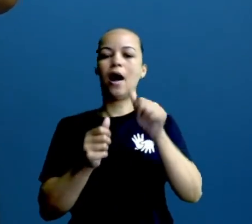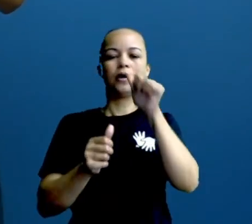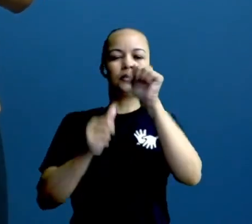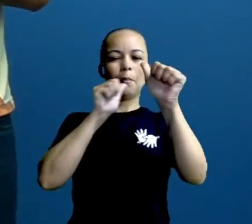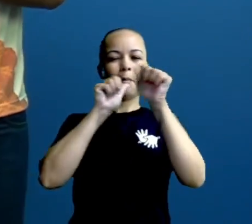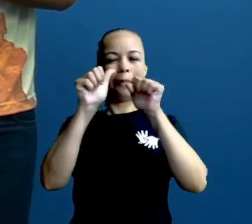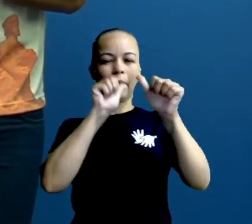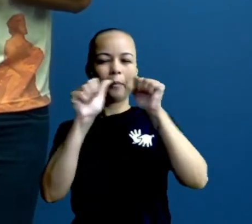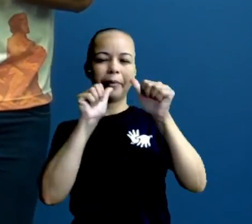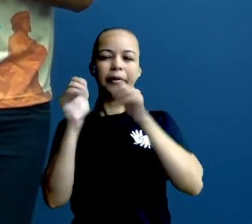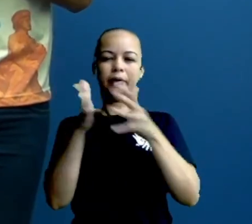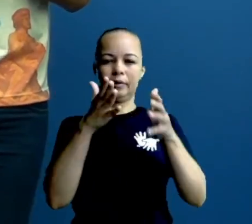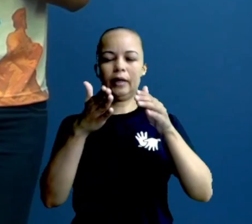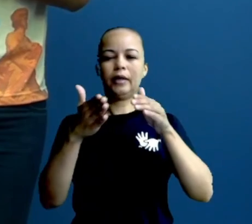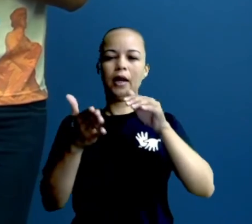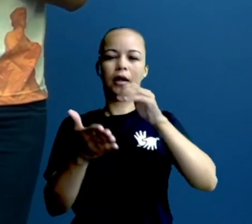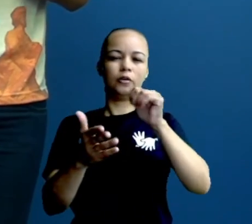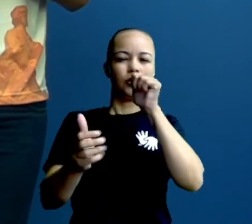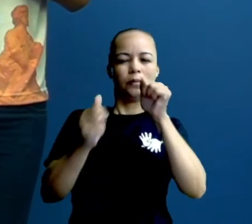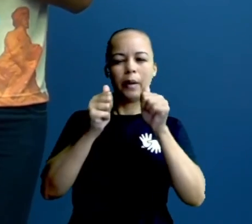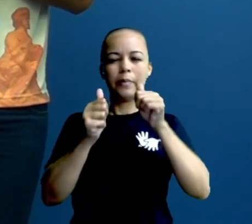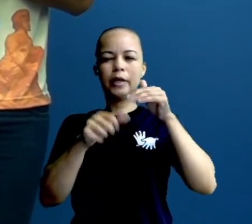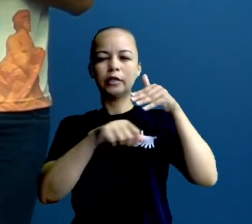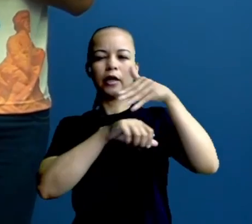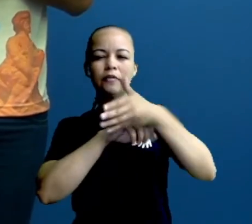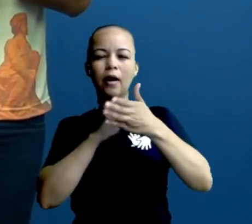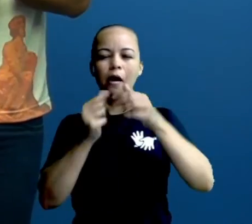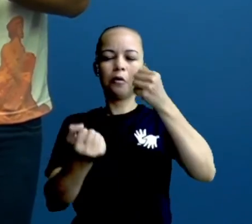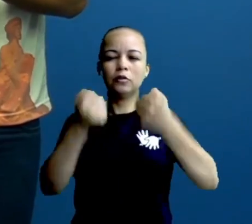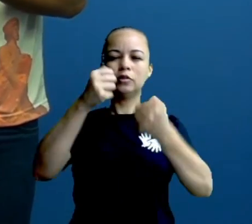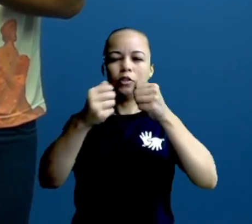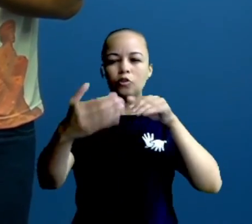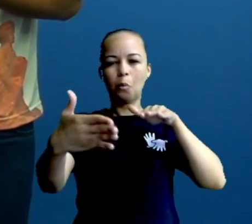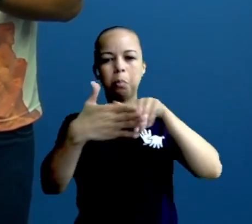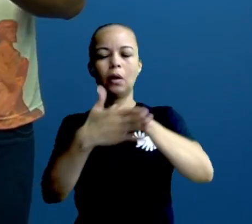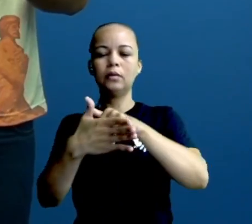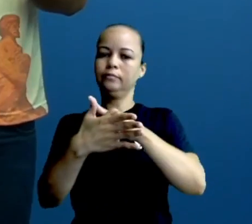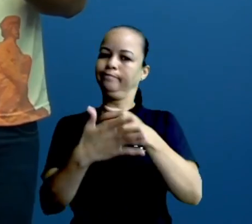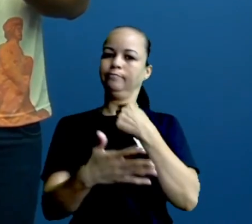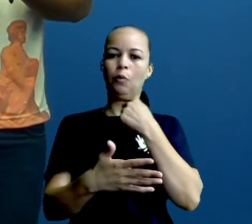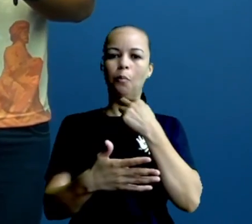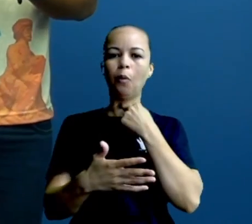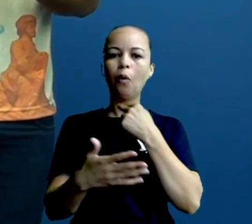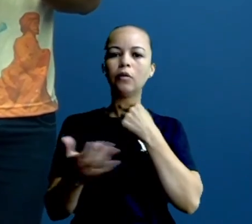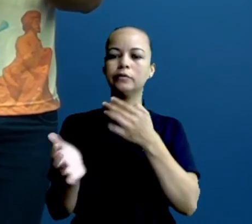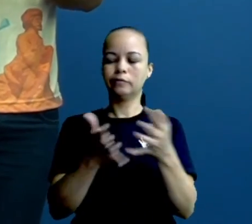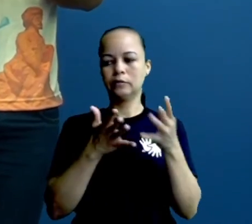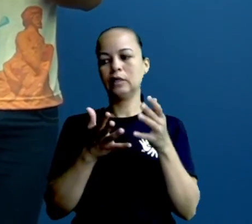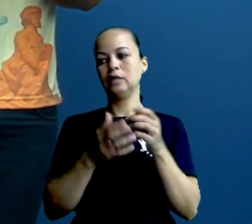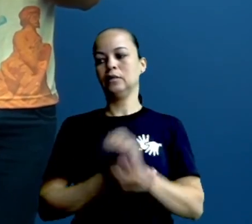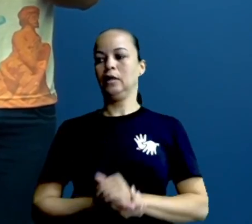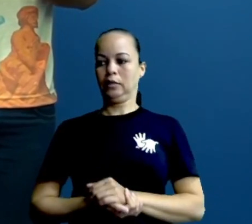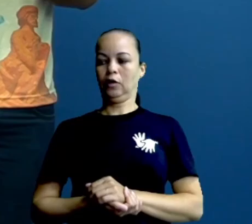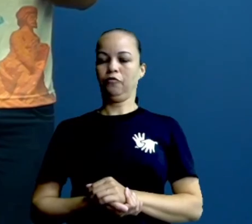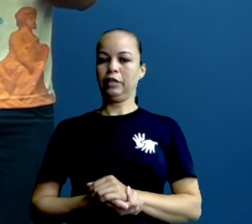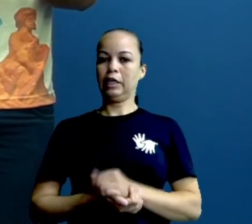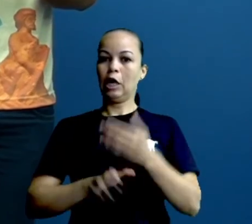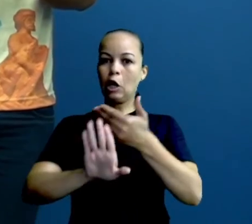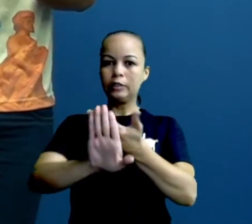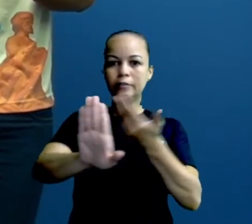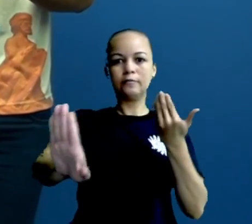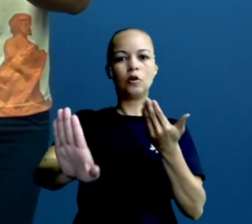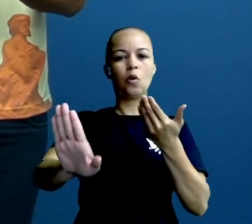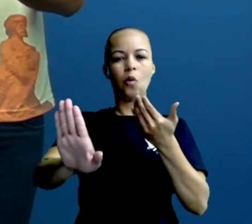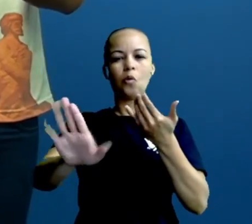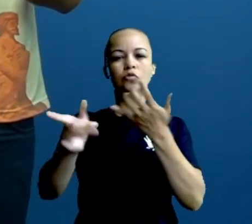Então, as drogas, fiquem longe delas, tá certo? Utilizem apenas aquelas drogas que